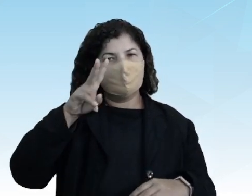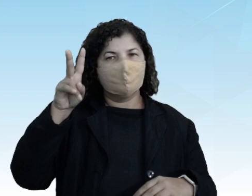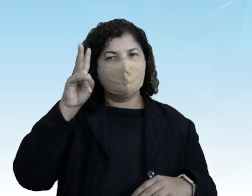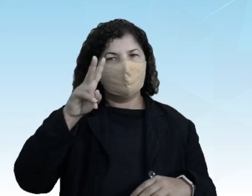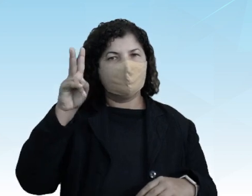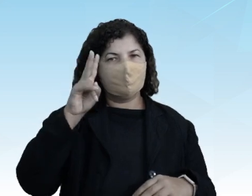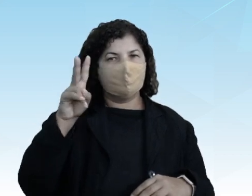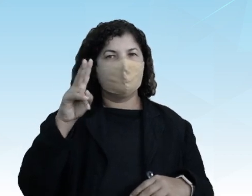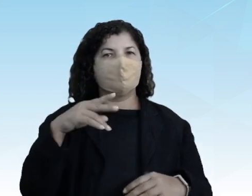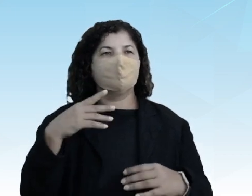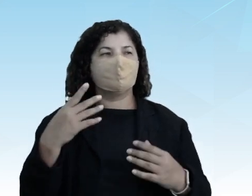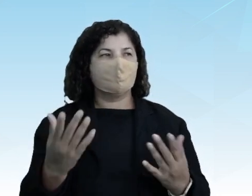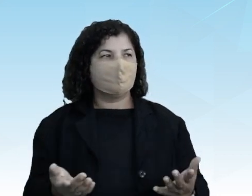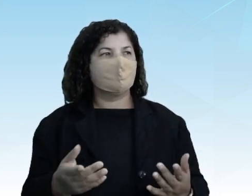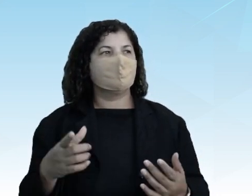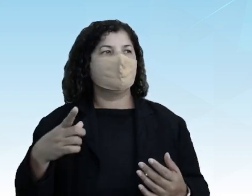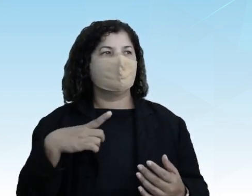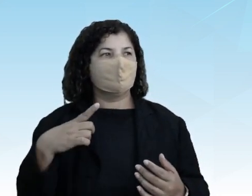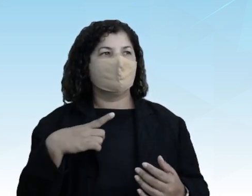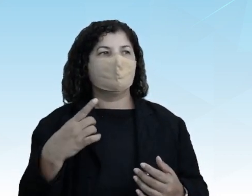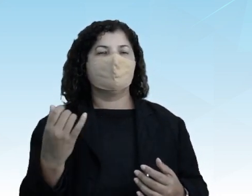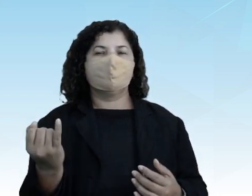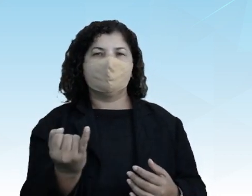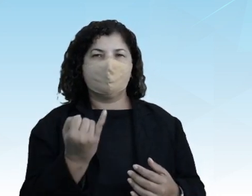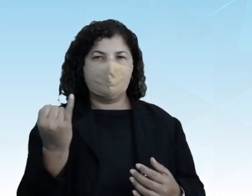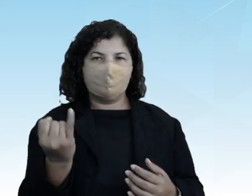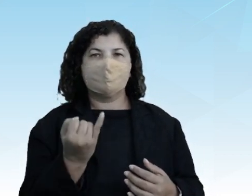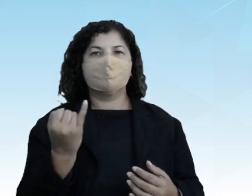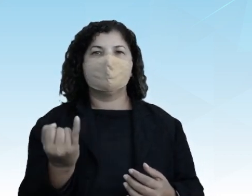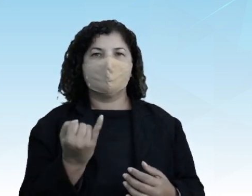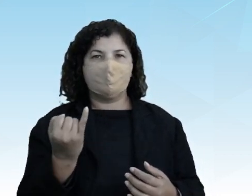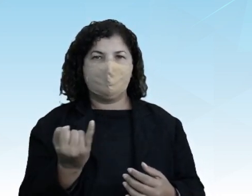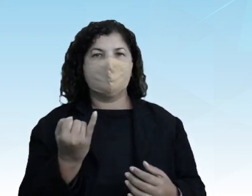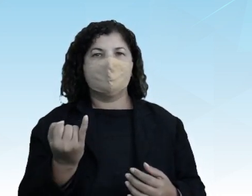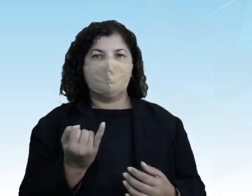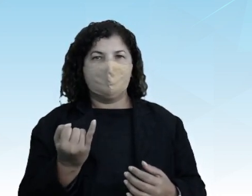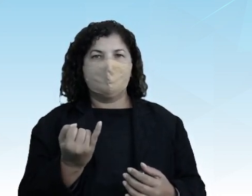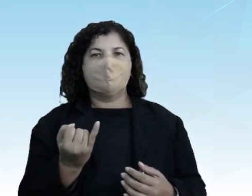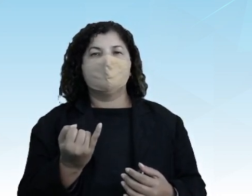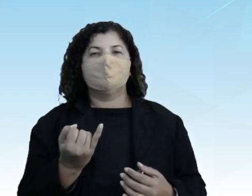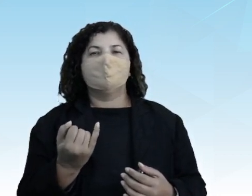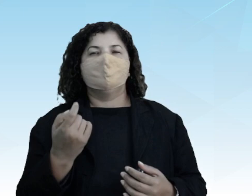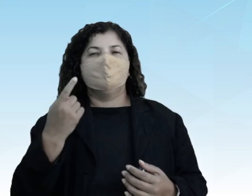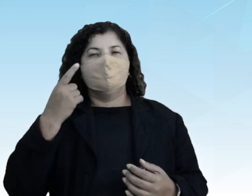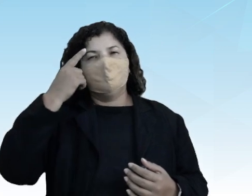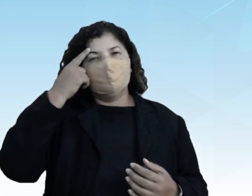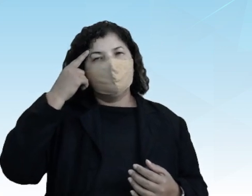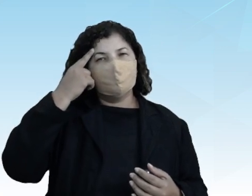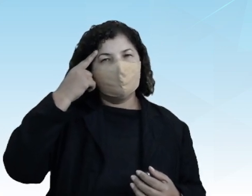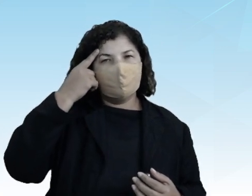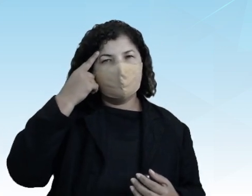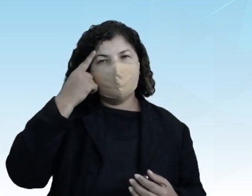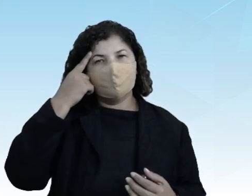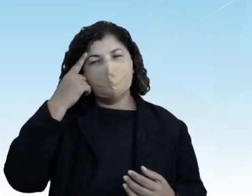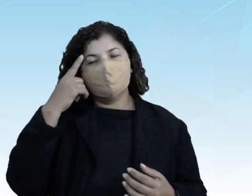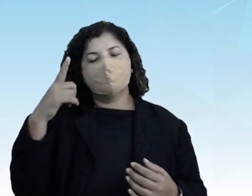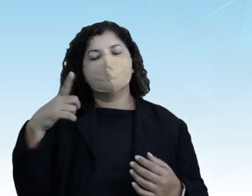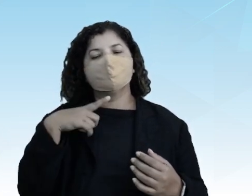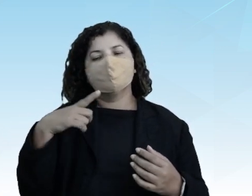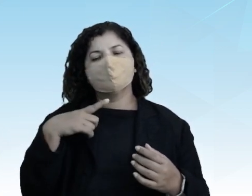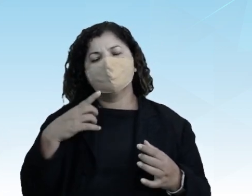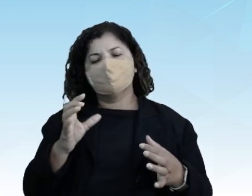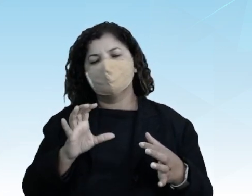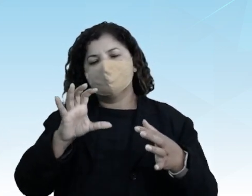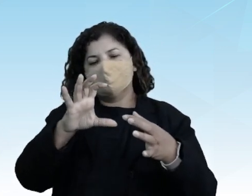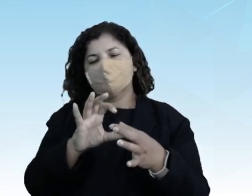né? Então, na realidade, é fundamental, né? Então, é a partir do ato reflexivo, ligado ao